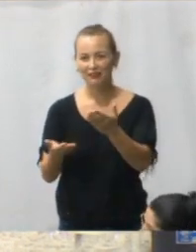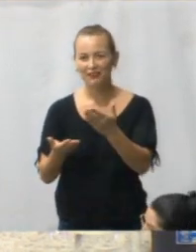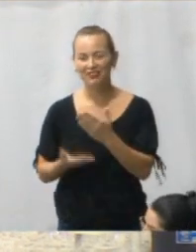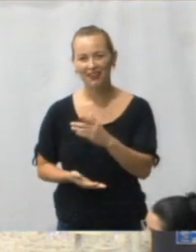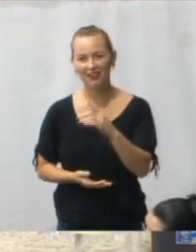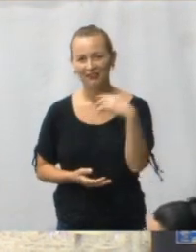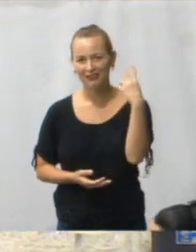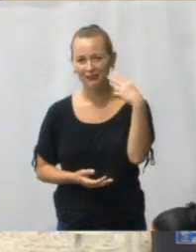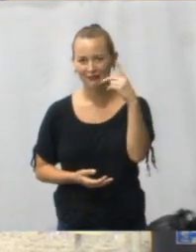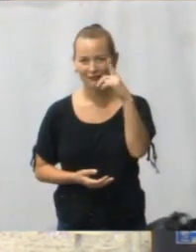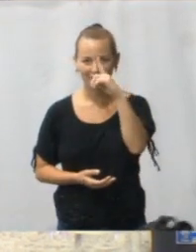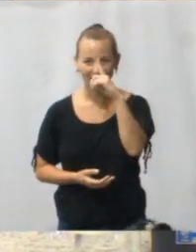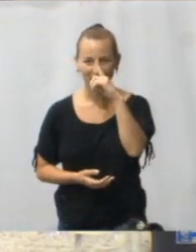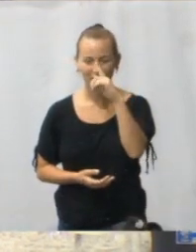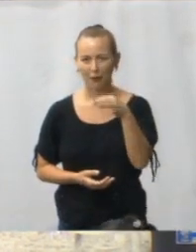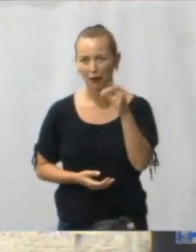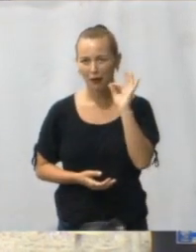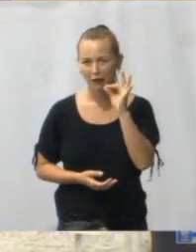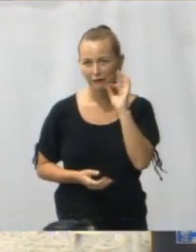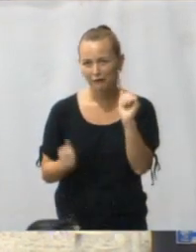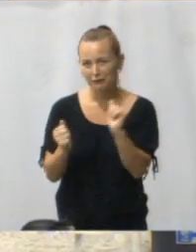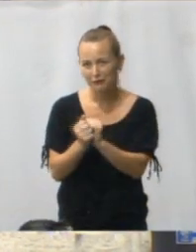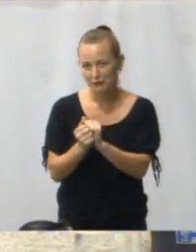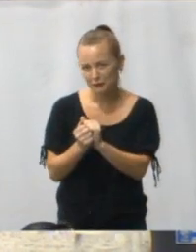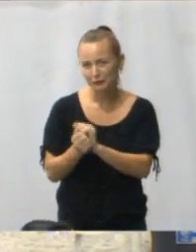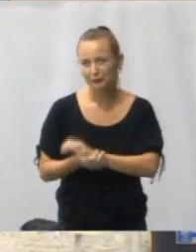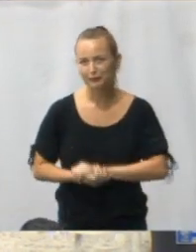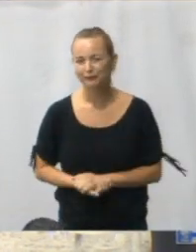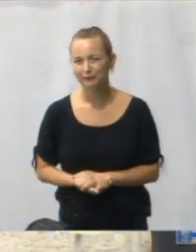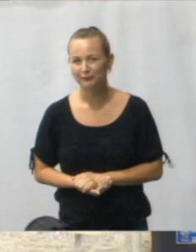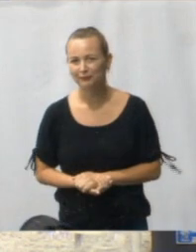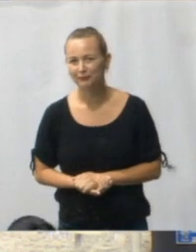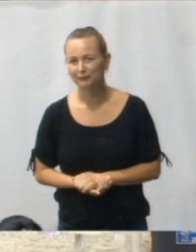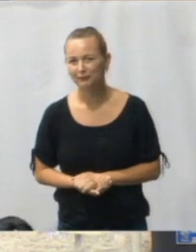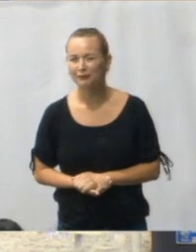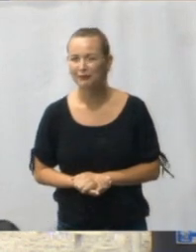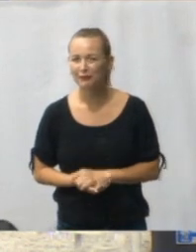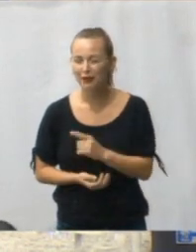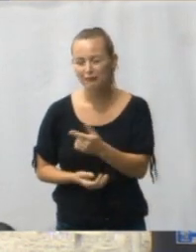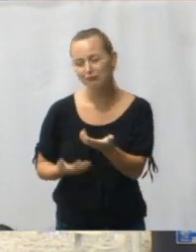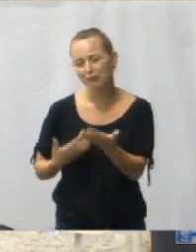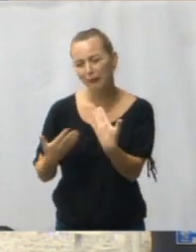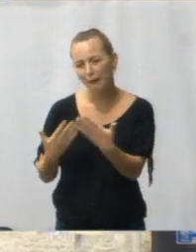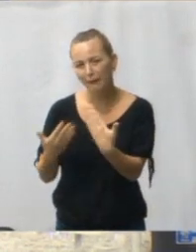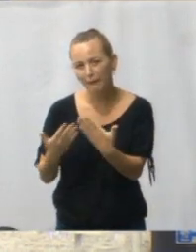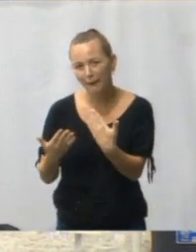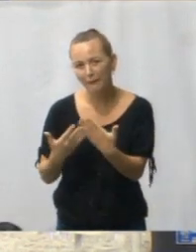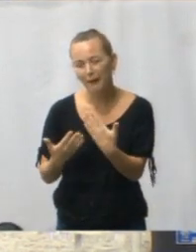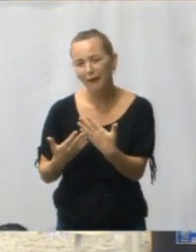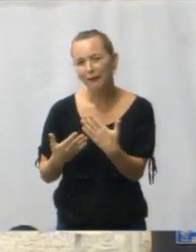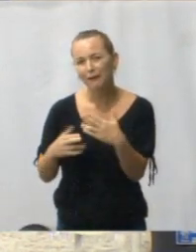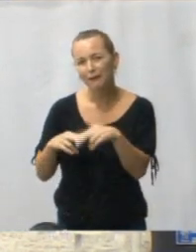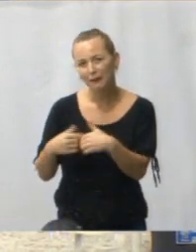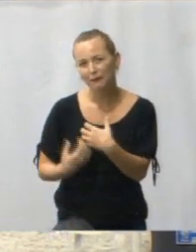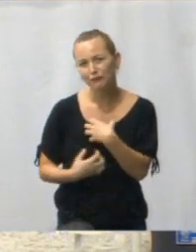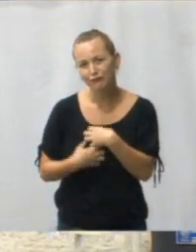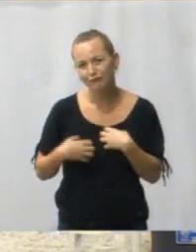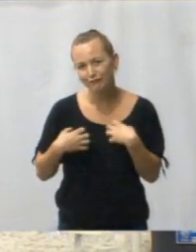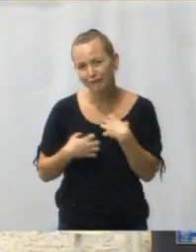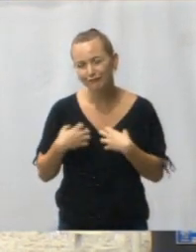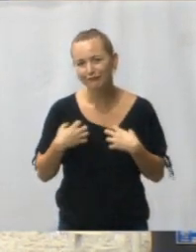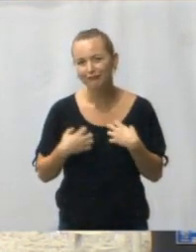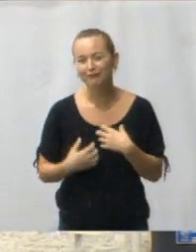para curar a chateação. Mais algum vereador? Vamos colocar